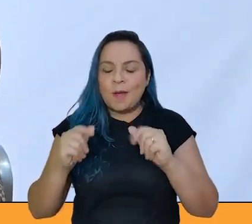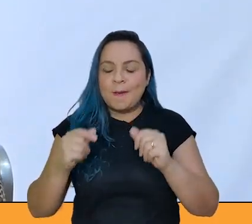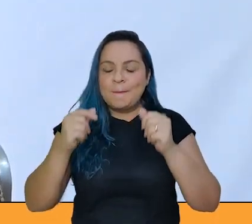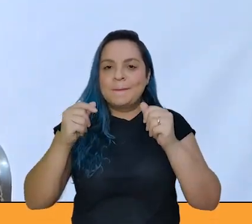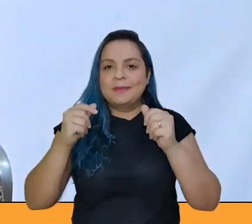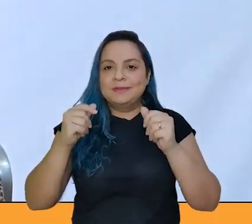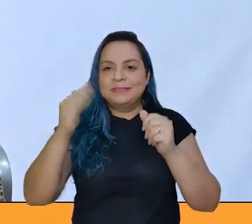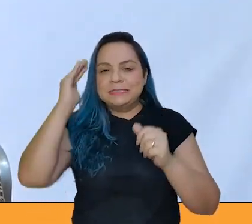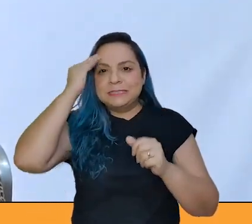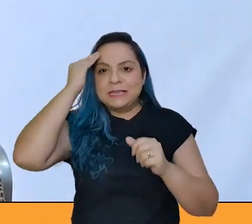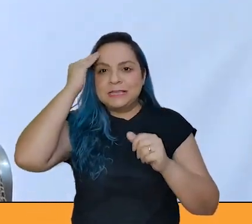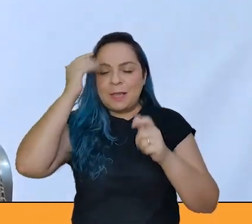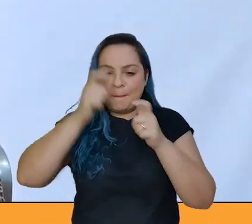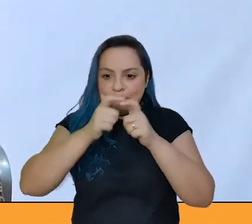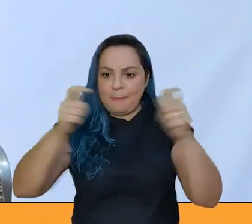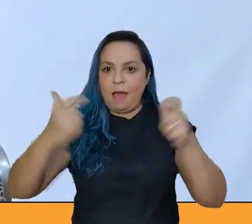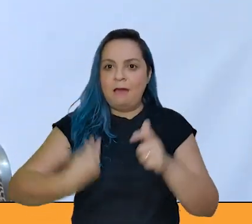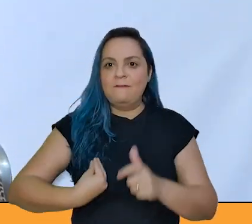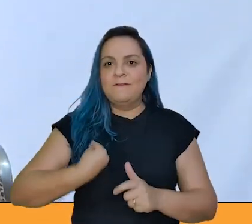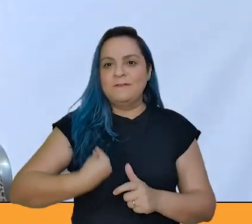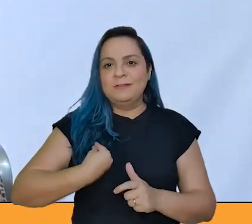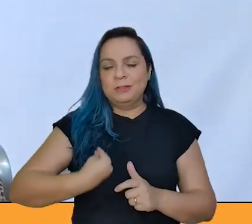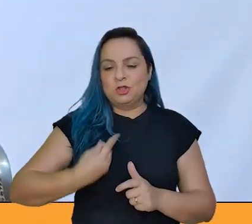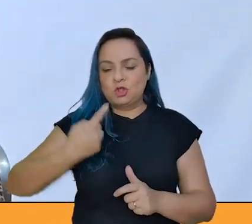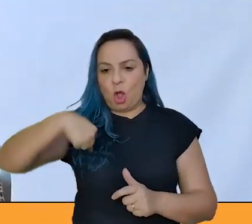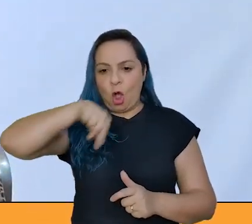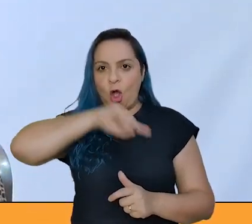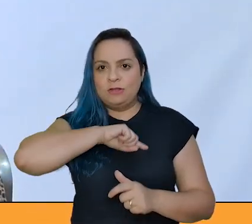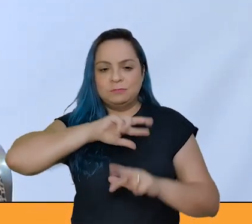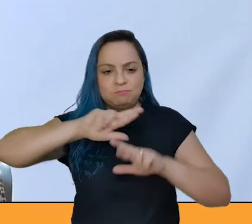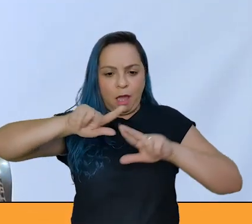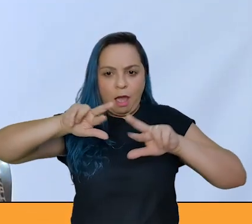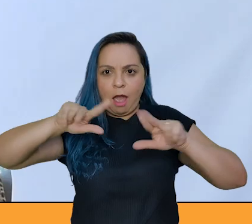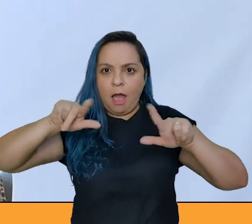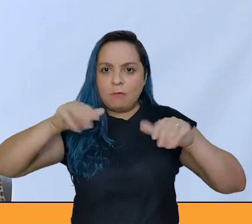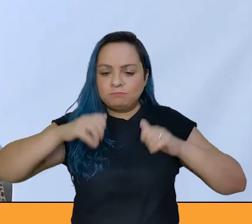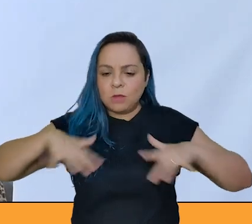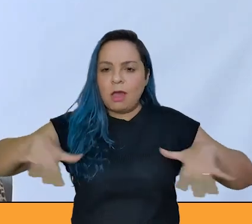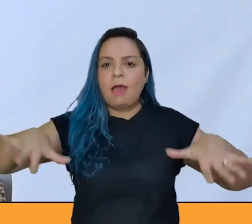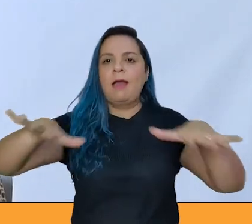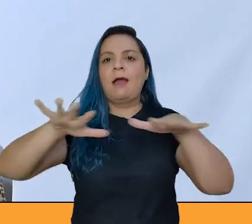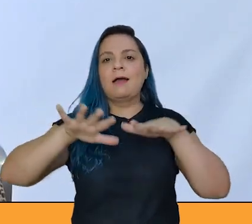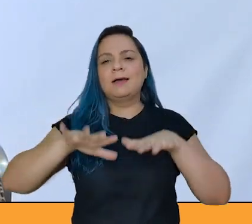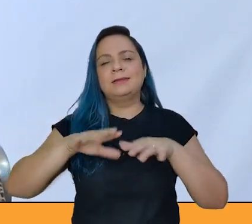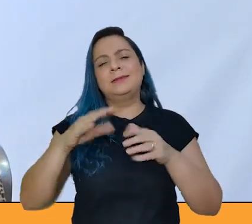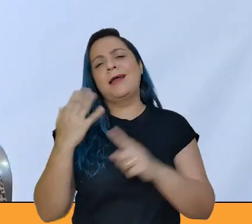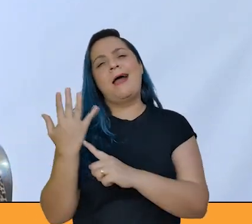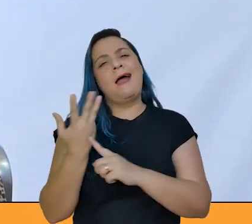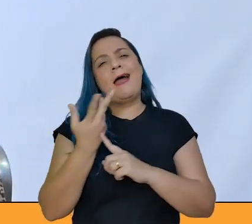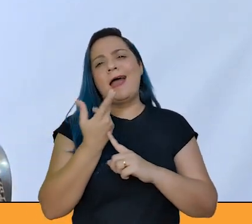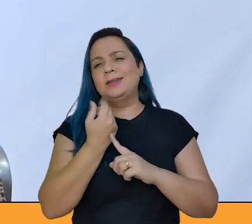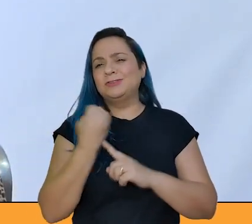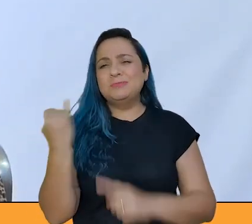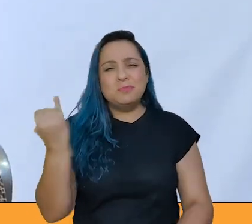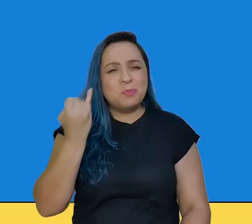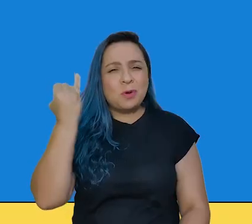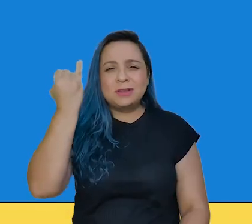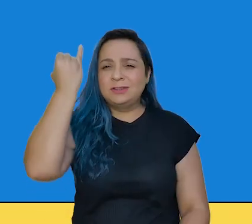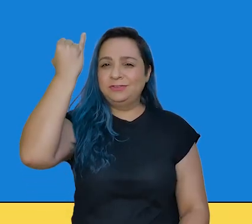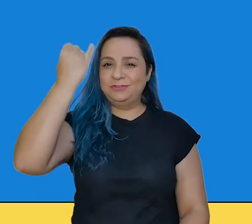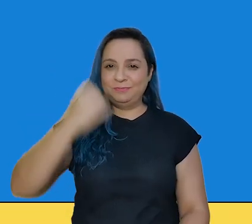ampliar, poder entender cada vez mais a nossa existência e as diferentes existências que nos cercam. A arte é fundamental para isso,